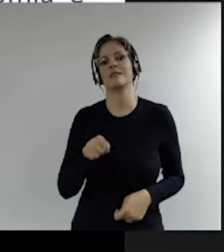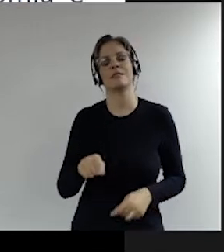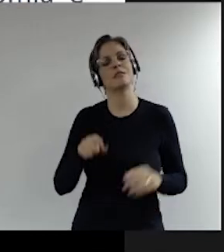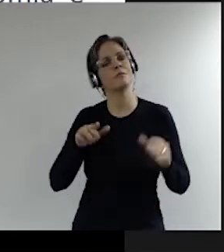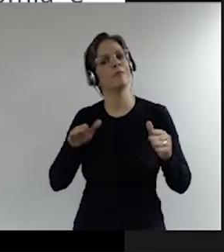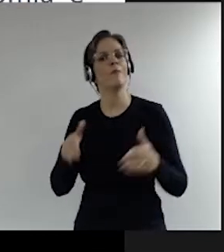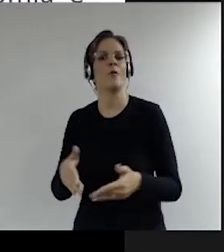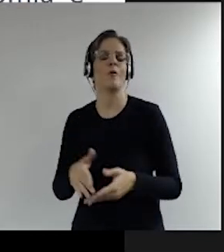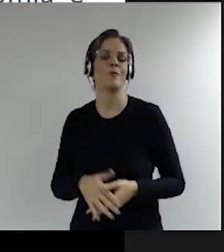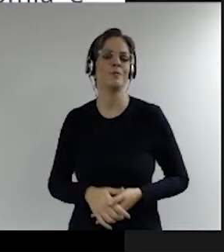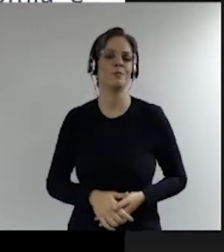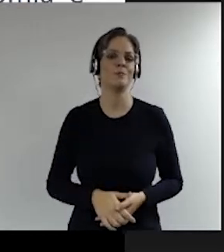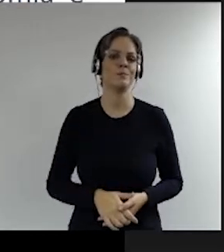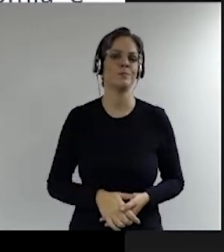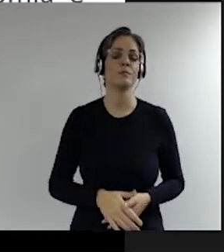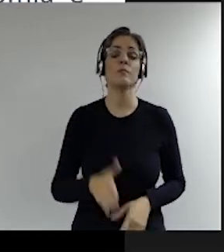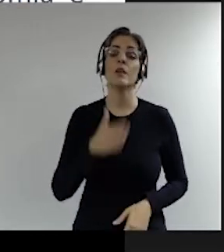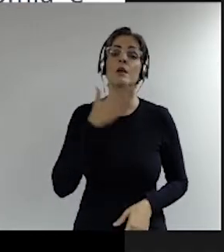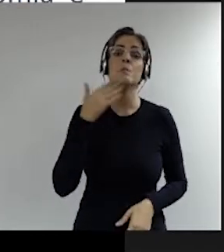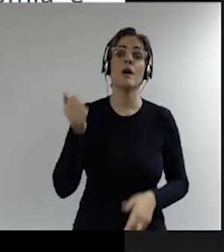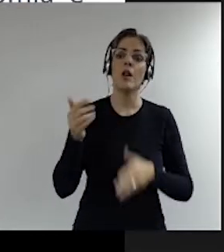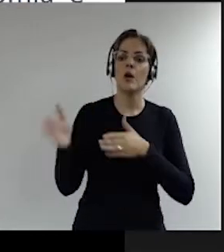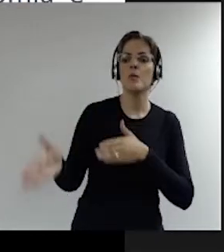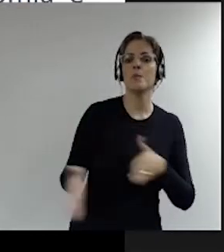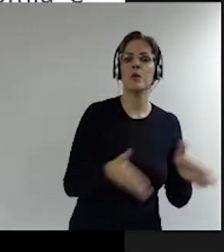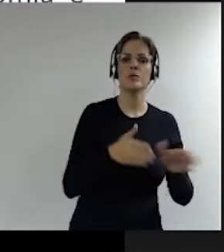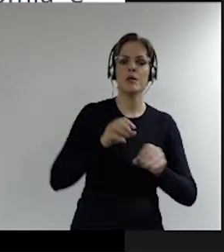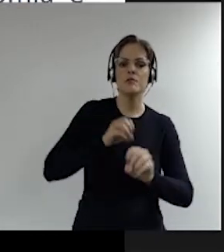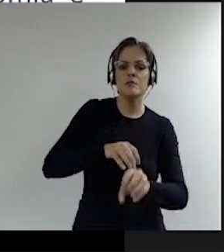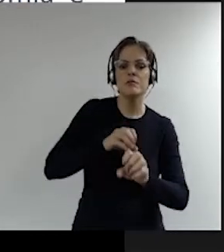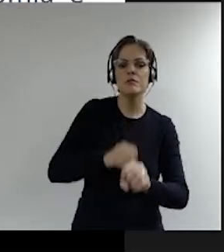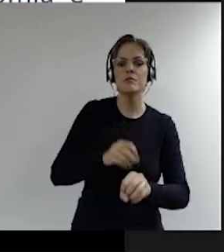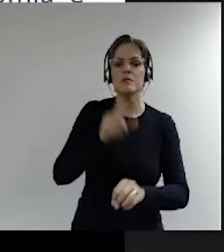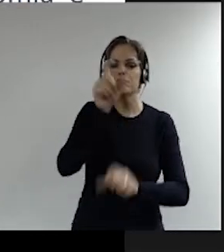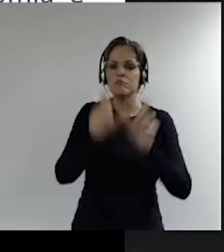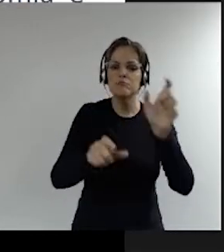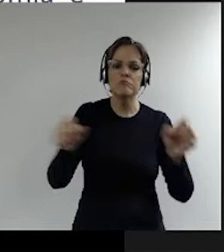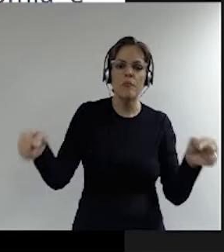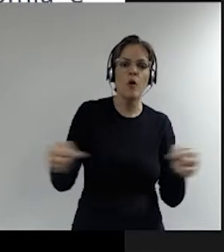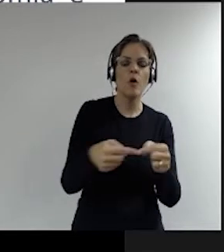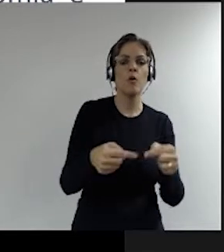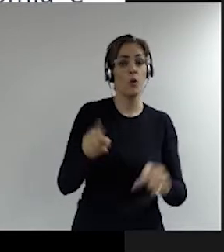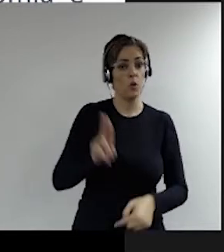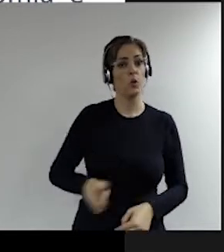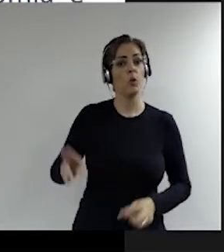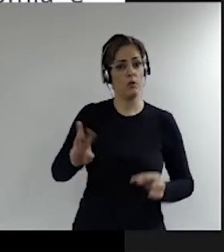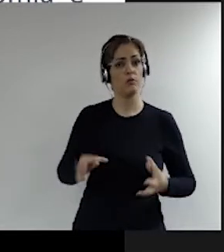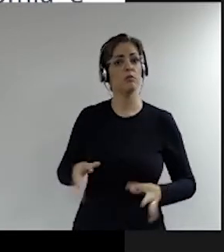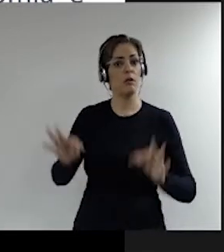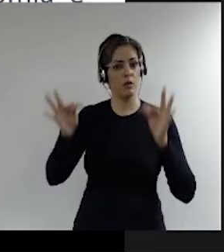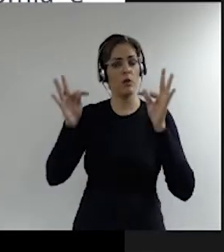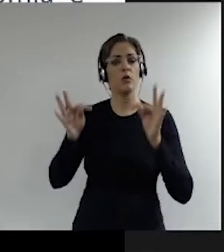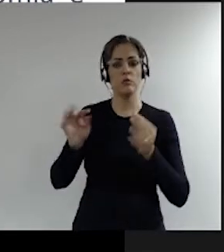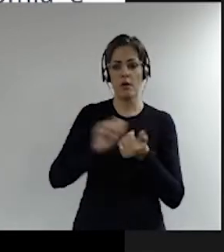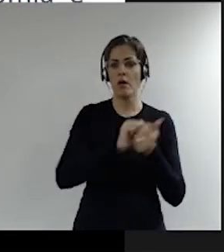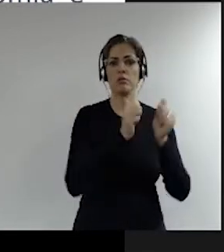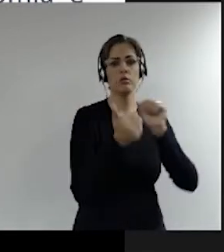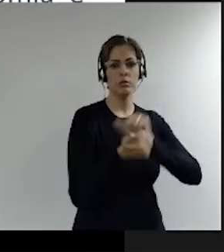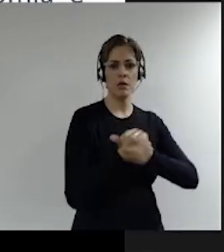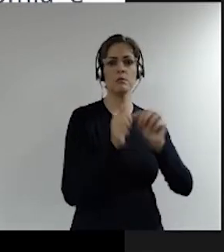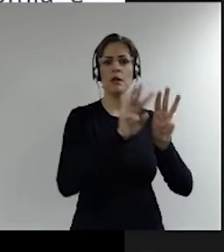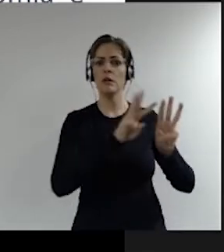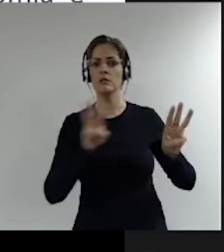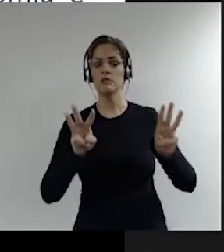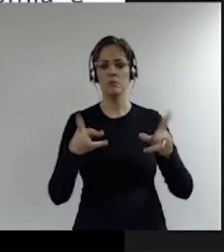direção. Maior personalização do processo de ensino, usando tecnologia, inclusive com plataformas adaptativas